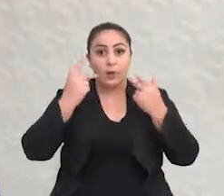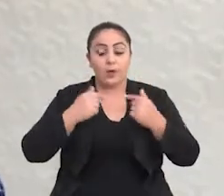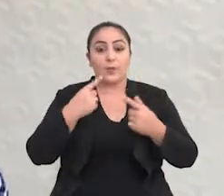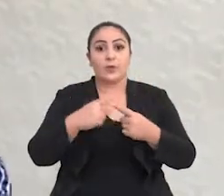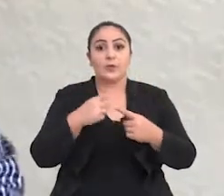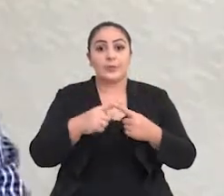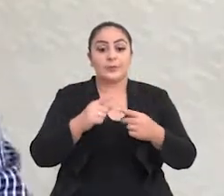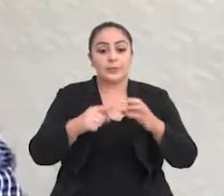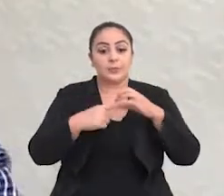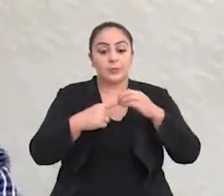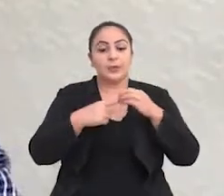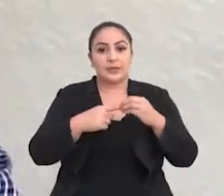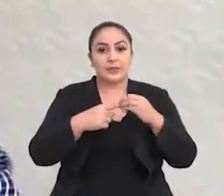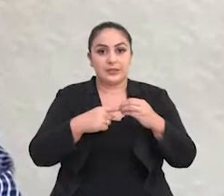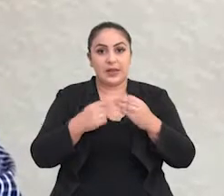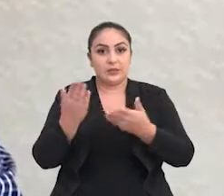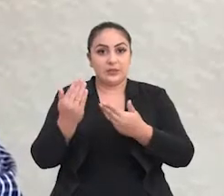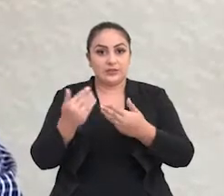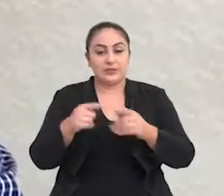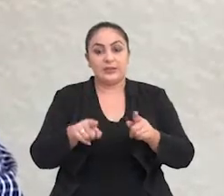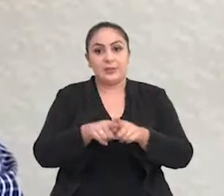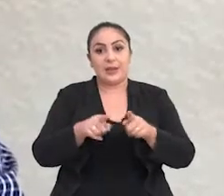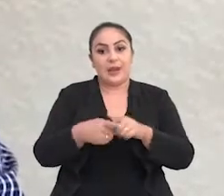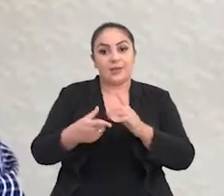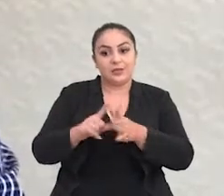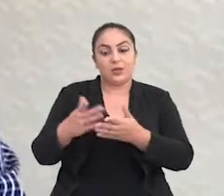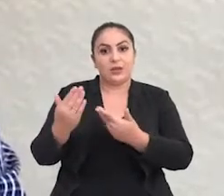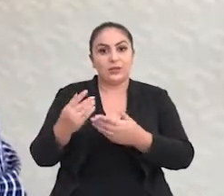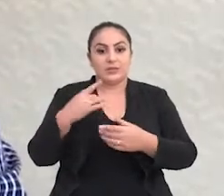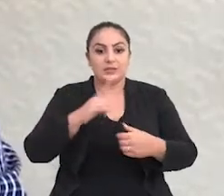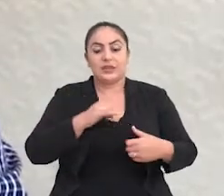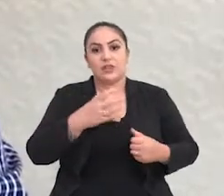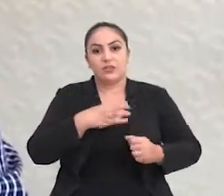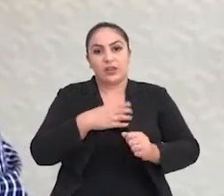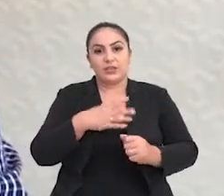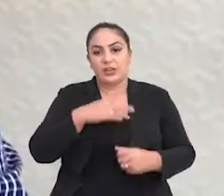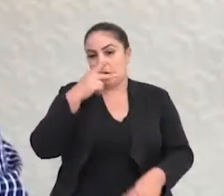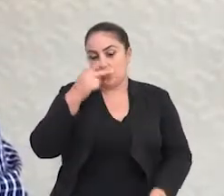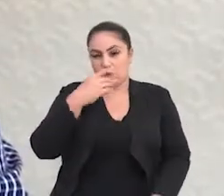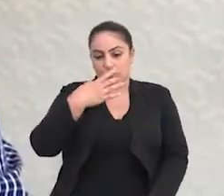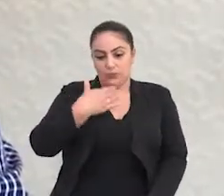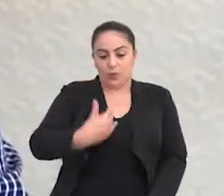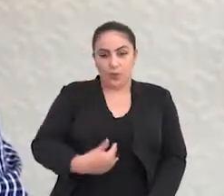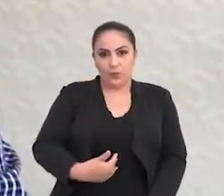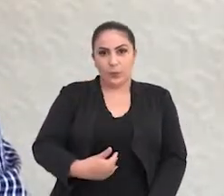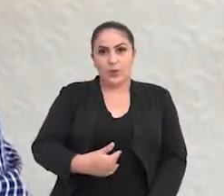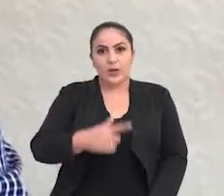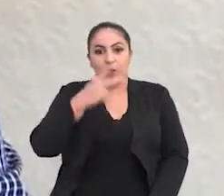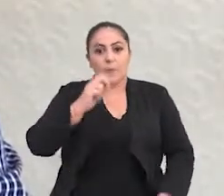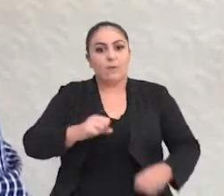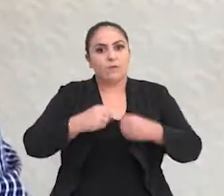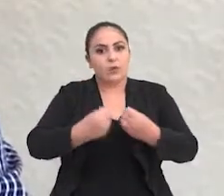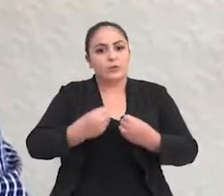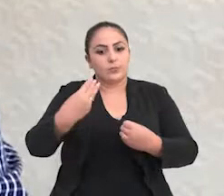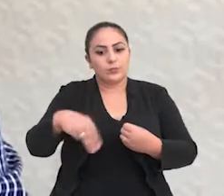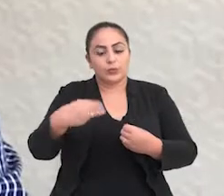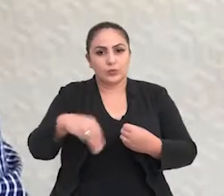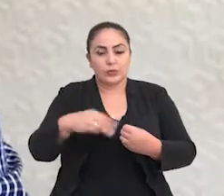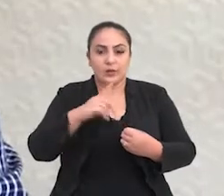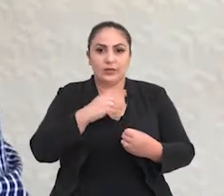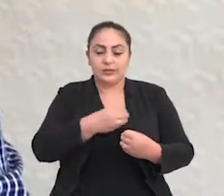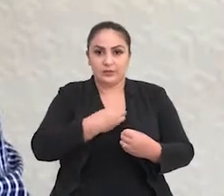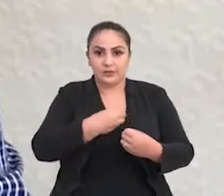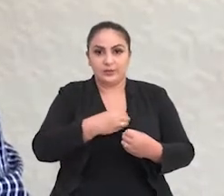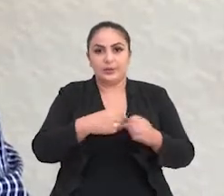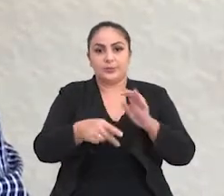né? Principalmente nos adolescentes e pré-adolescentes, porque eles têm uma fisiologicamente uma força